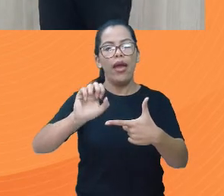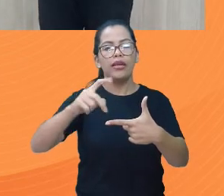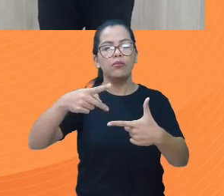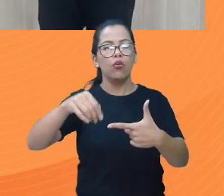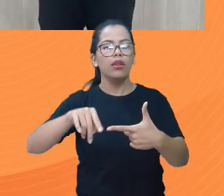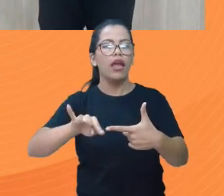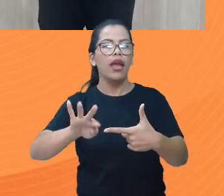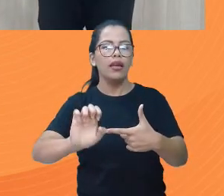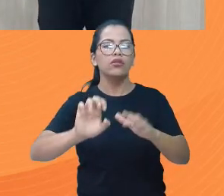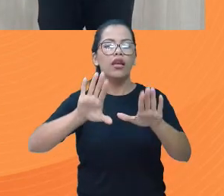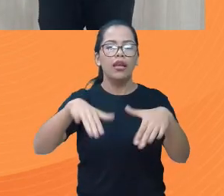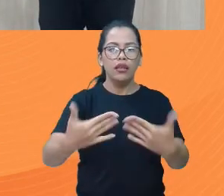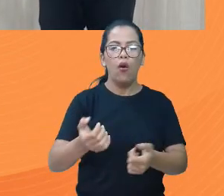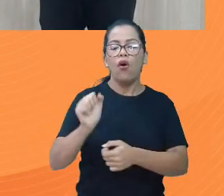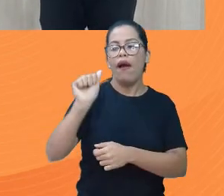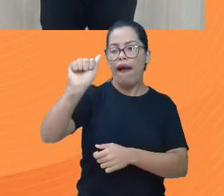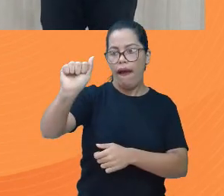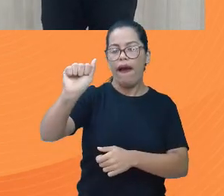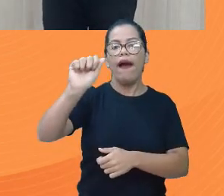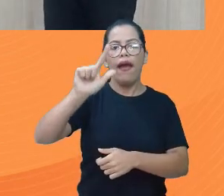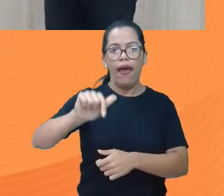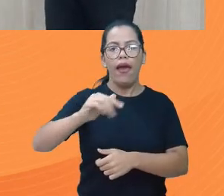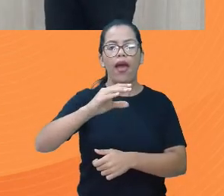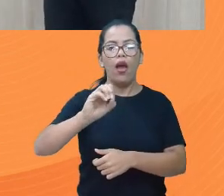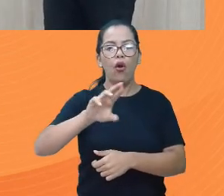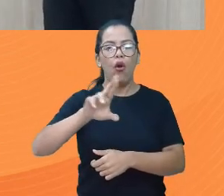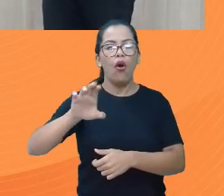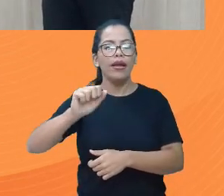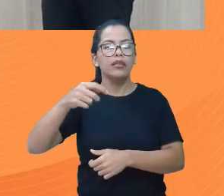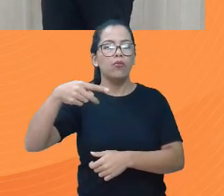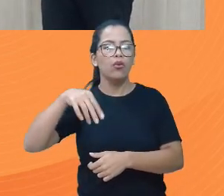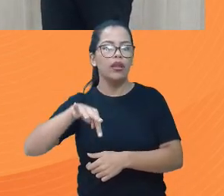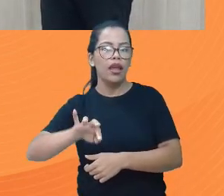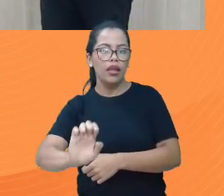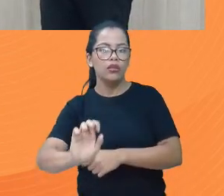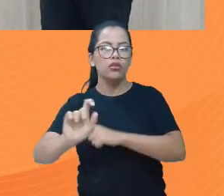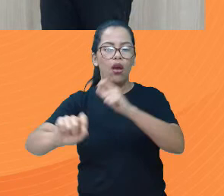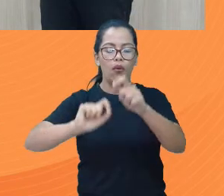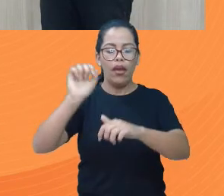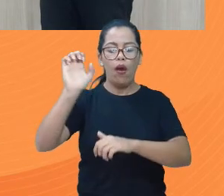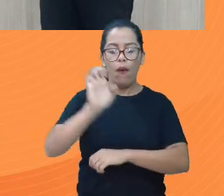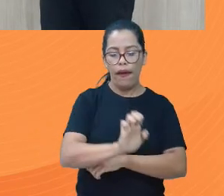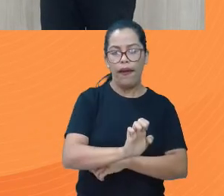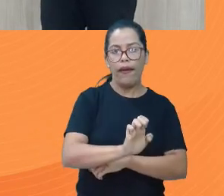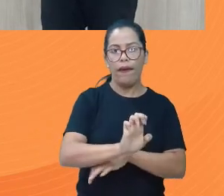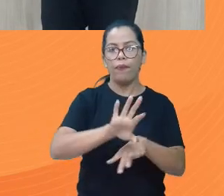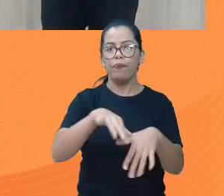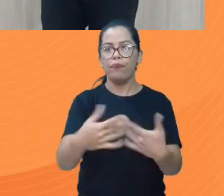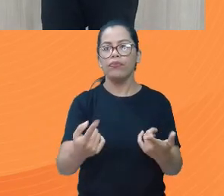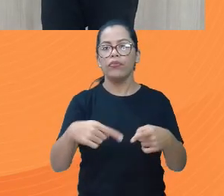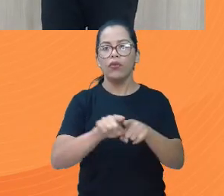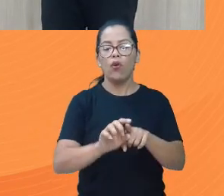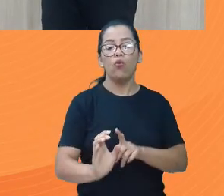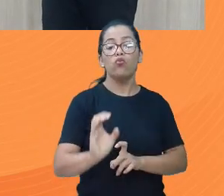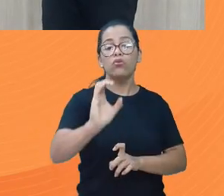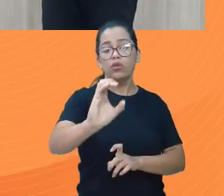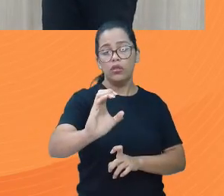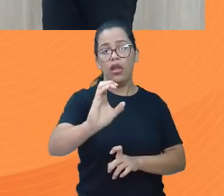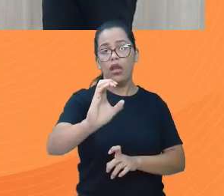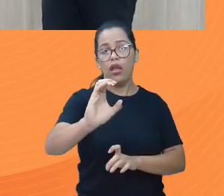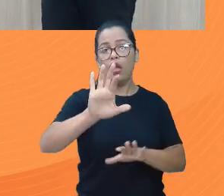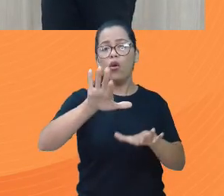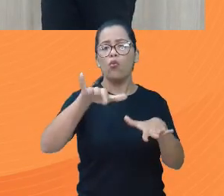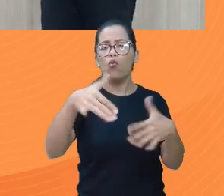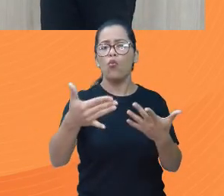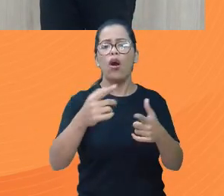ângulo A é correspondente ao ângulo E. Agora ficou fácil, né? Eu tenho também que esse ângulozinho C aí, ó, qual é o